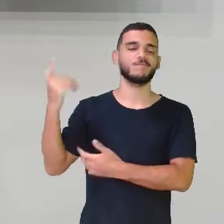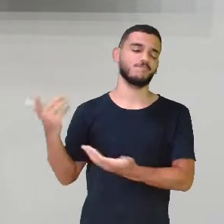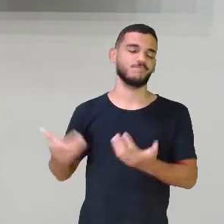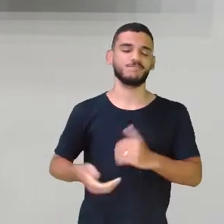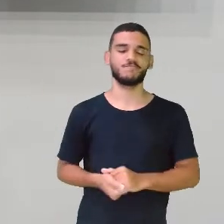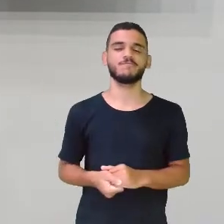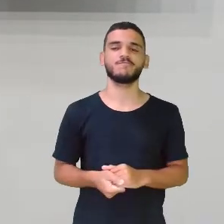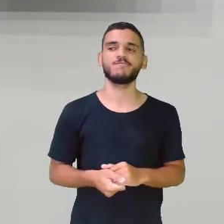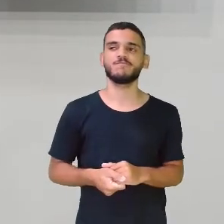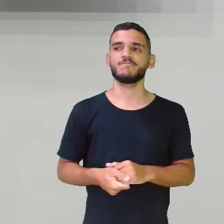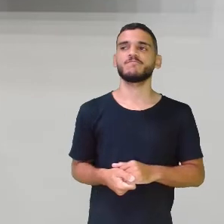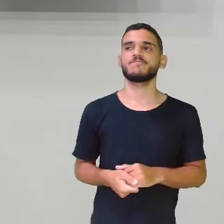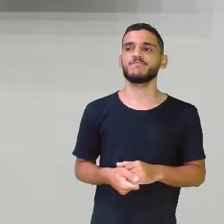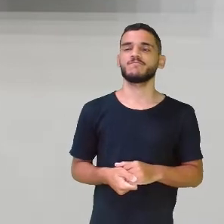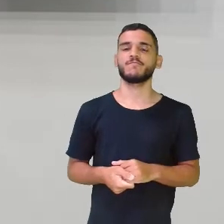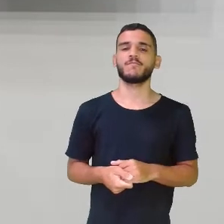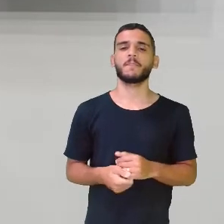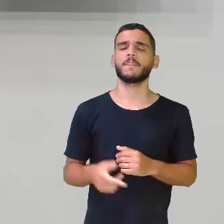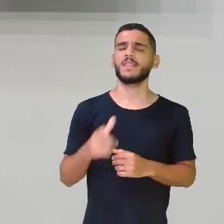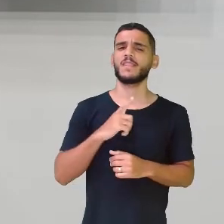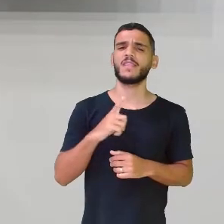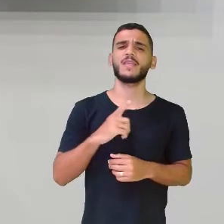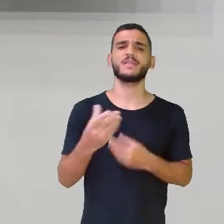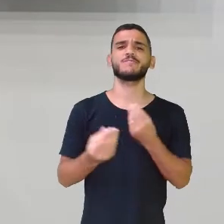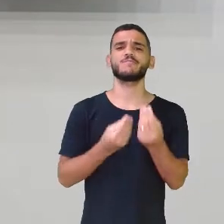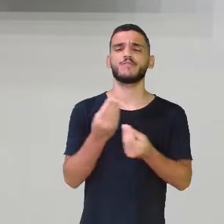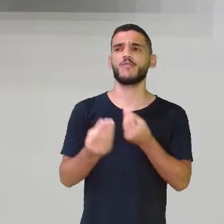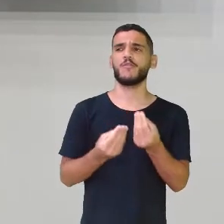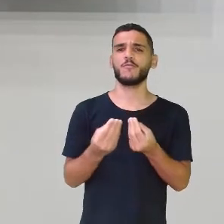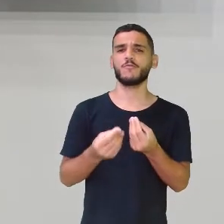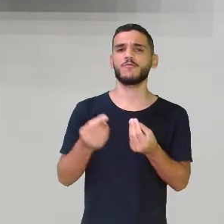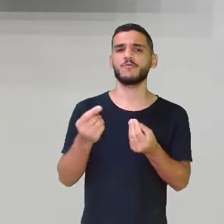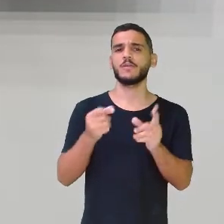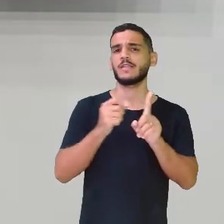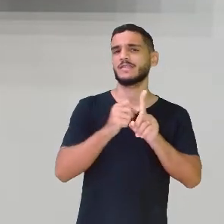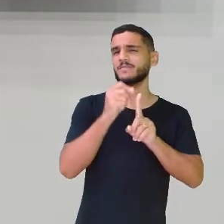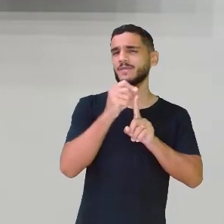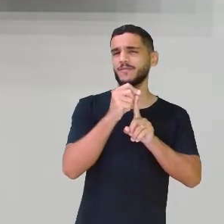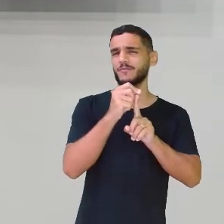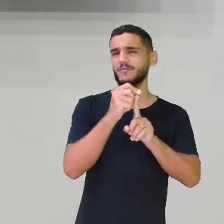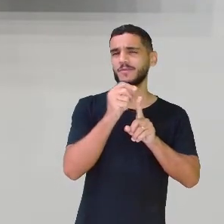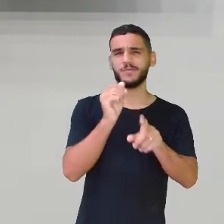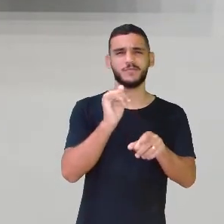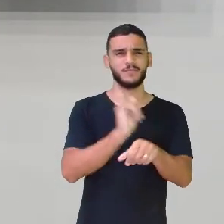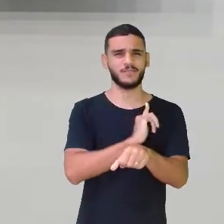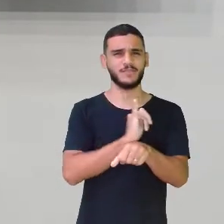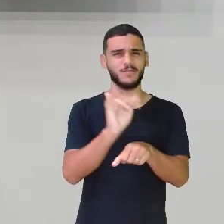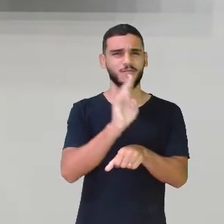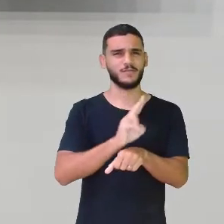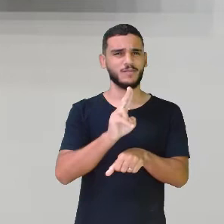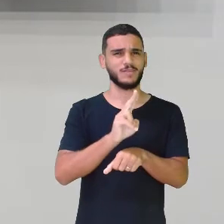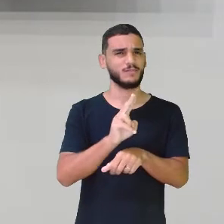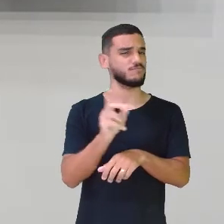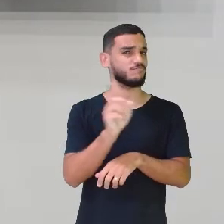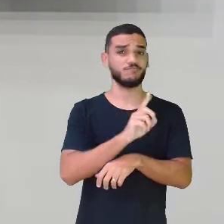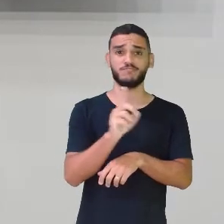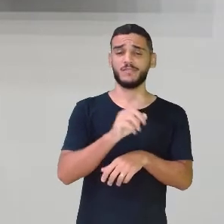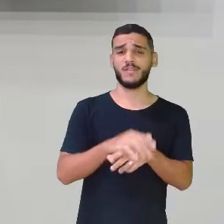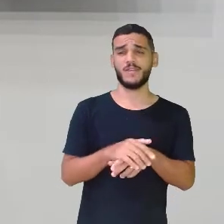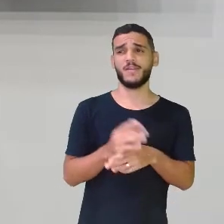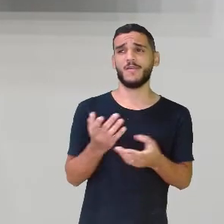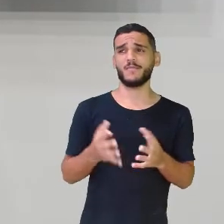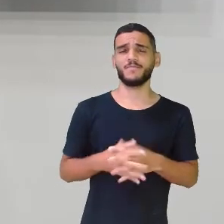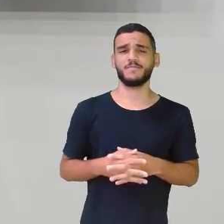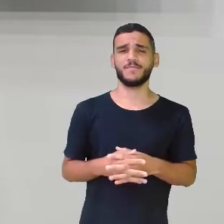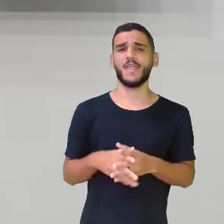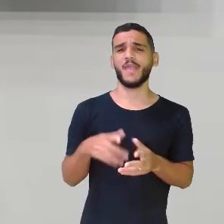Medida de comprimento. Eu teria como medir em temperatura o meu tamanho. Eu poderia dizer que eu tenho